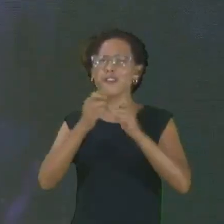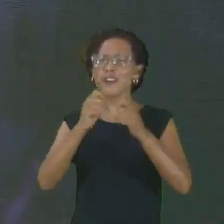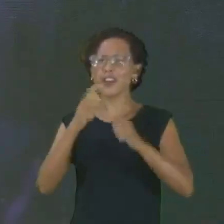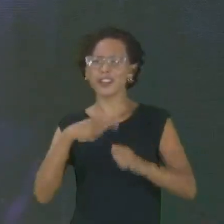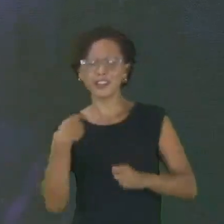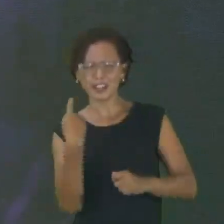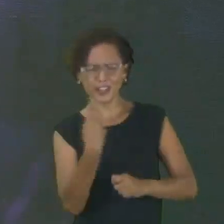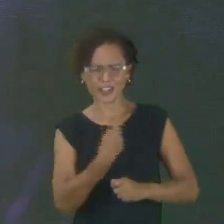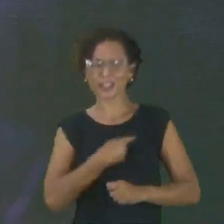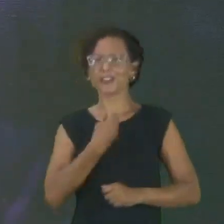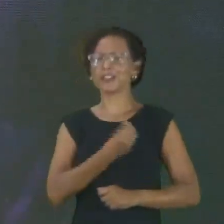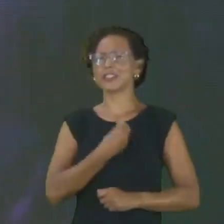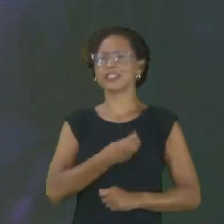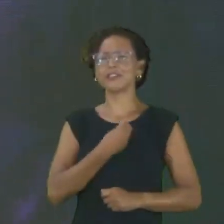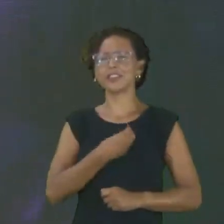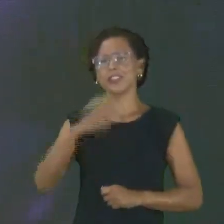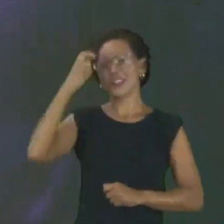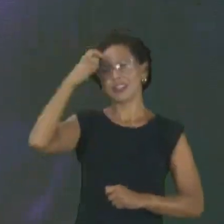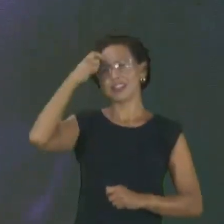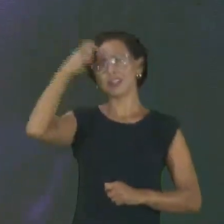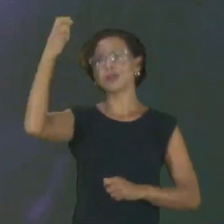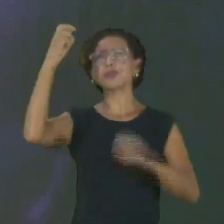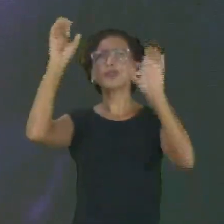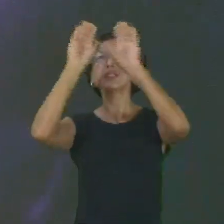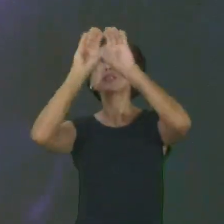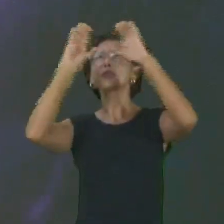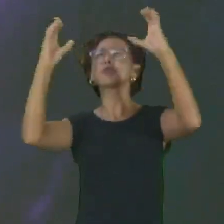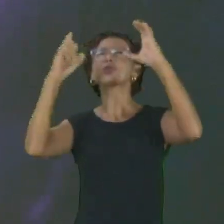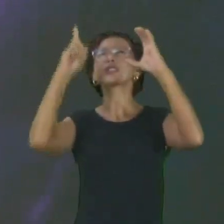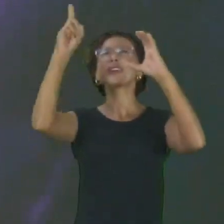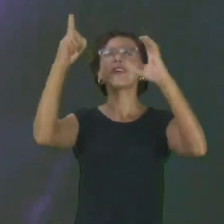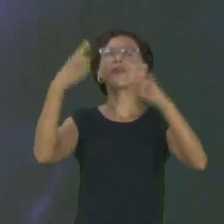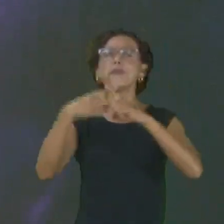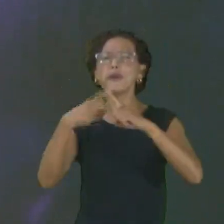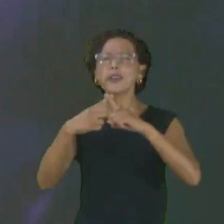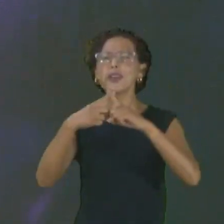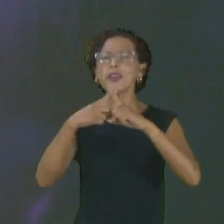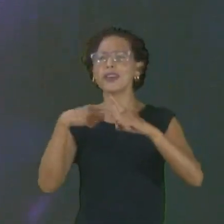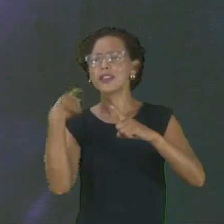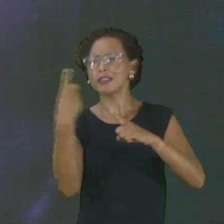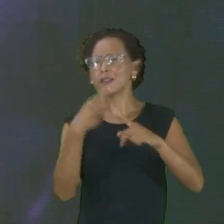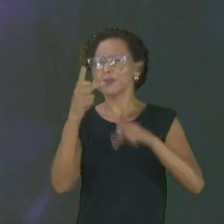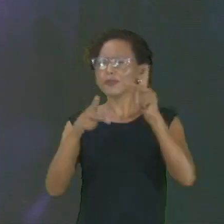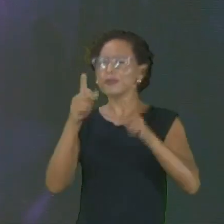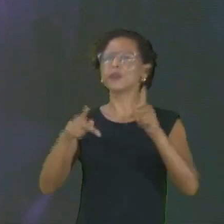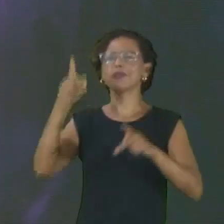humana, é a cultura do céu. Por quê? Porque somos cidadãos do céu.